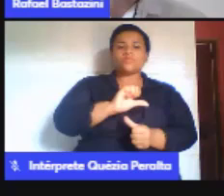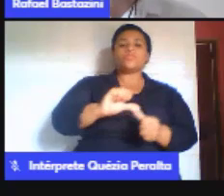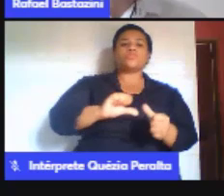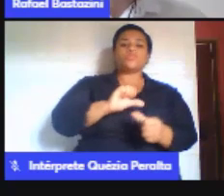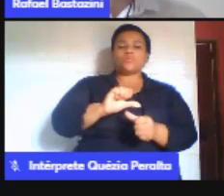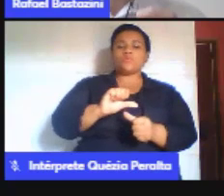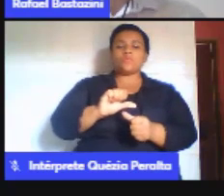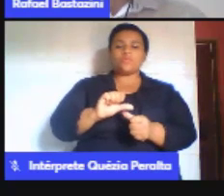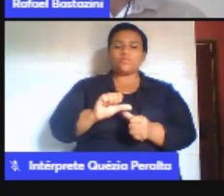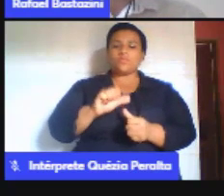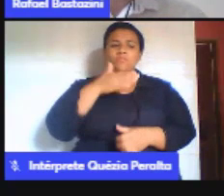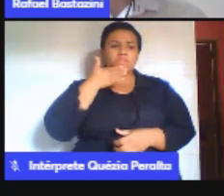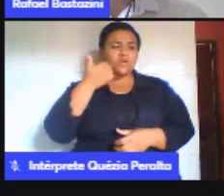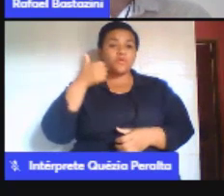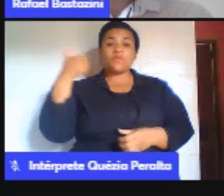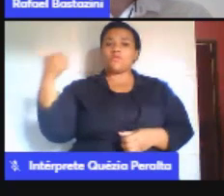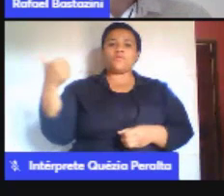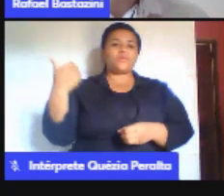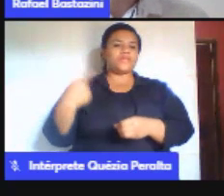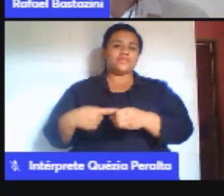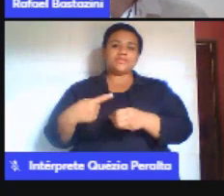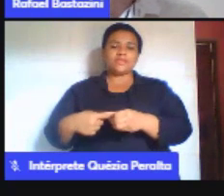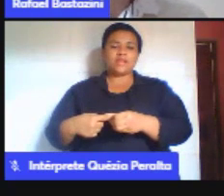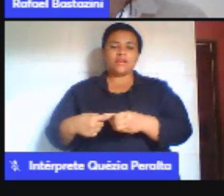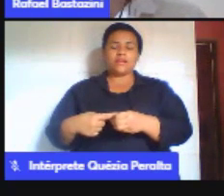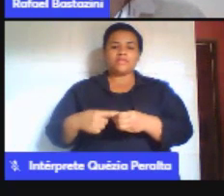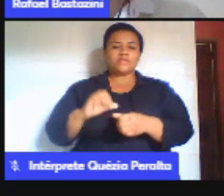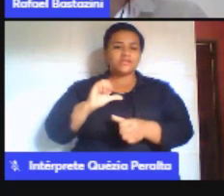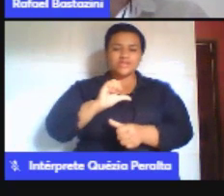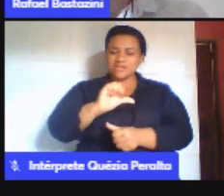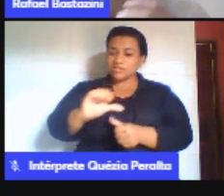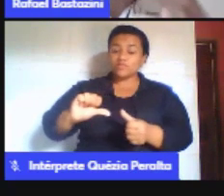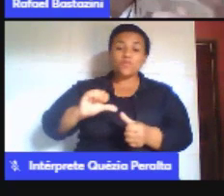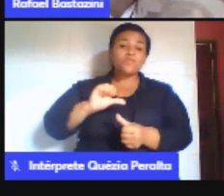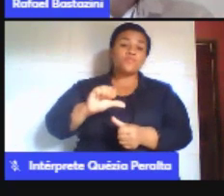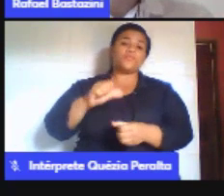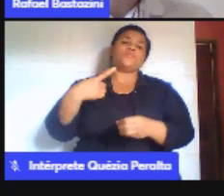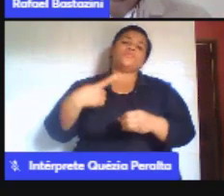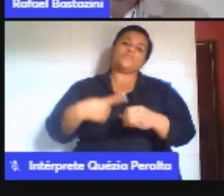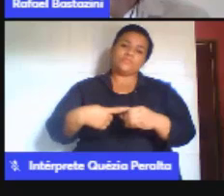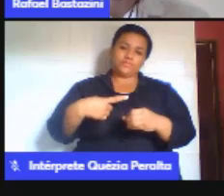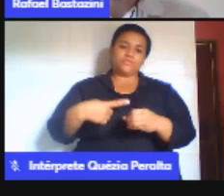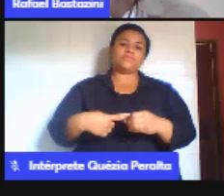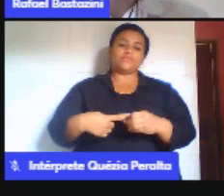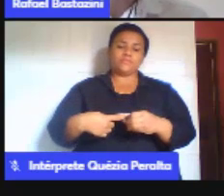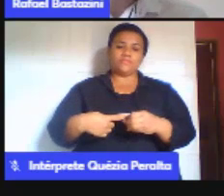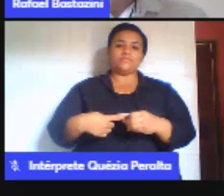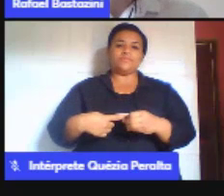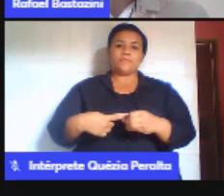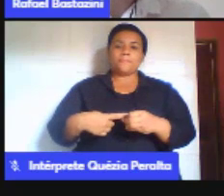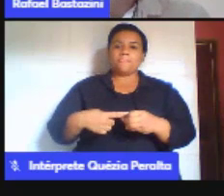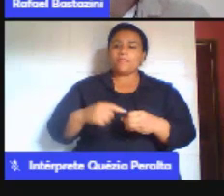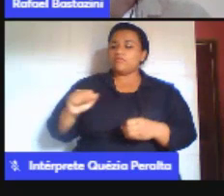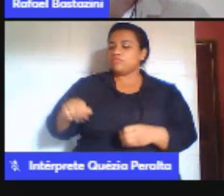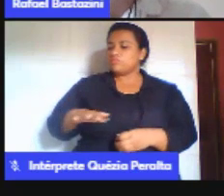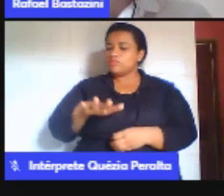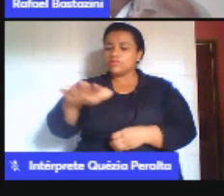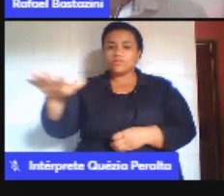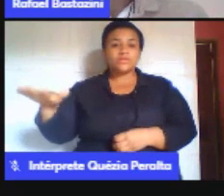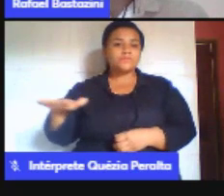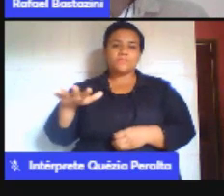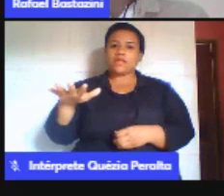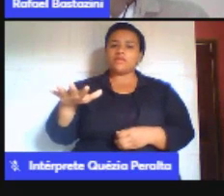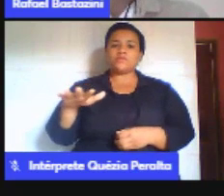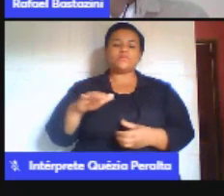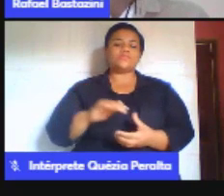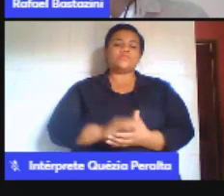das cidades, ou seja, trouxeram transformações das formas espaciais muito relevantes.